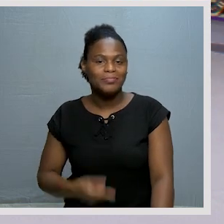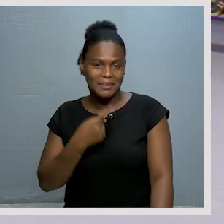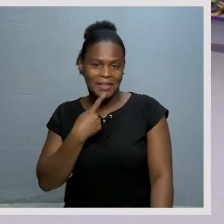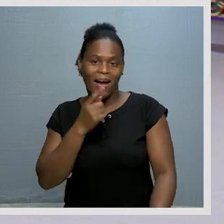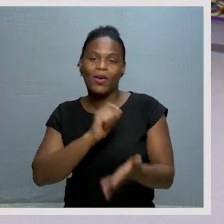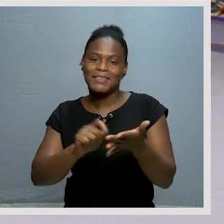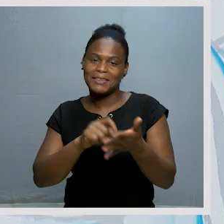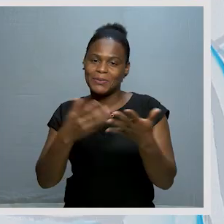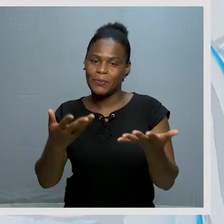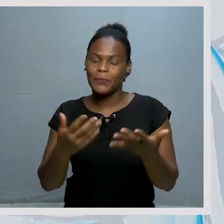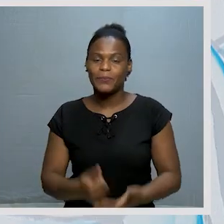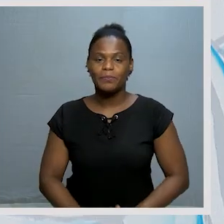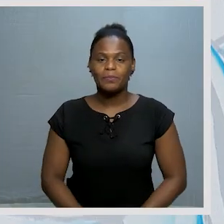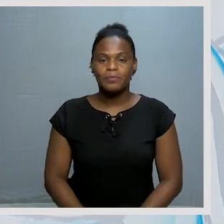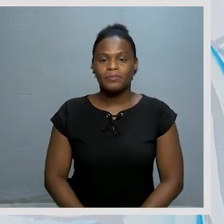aos exercícios.